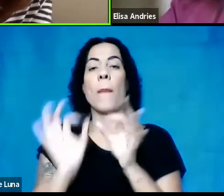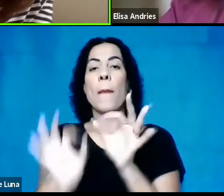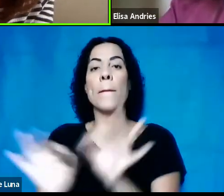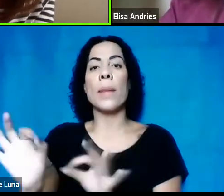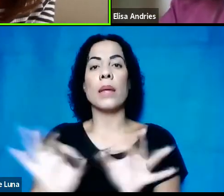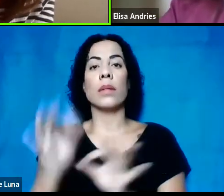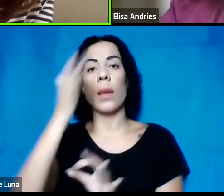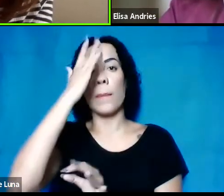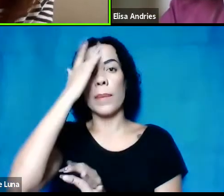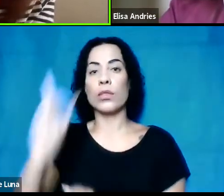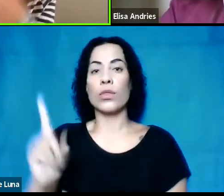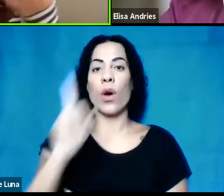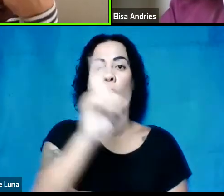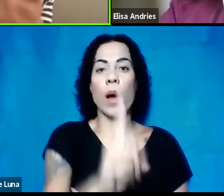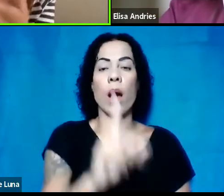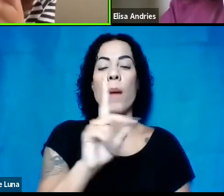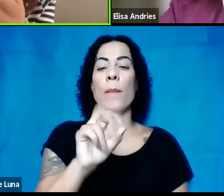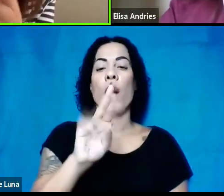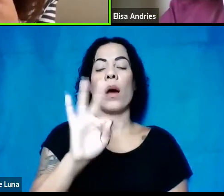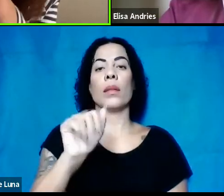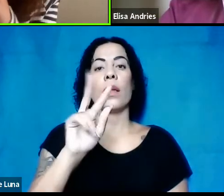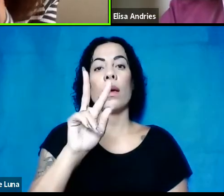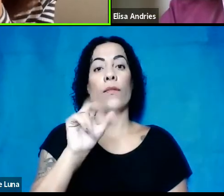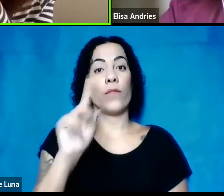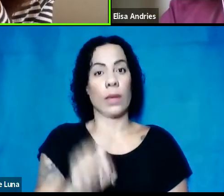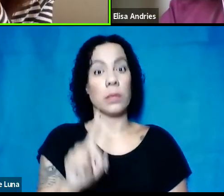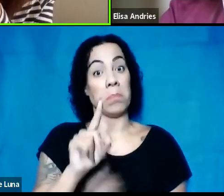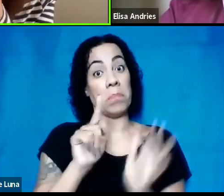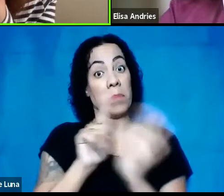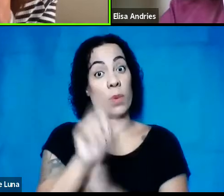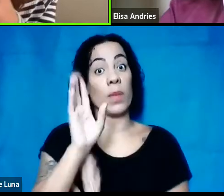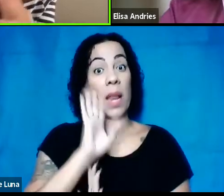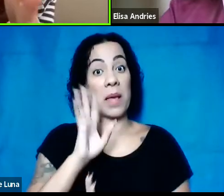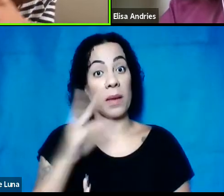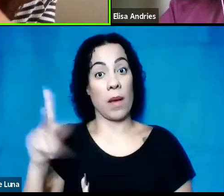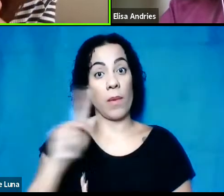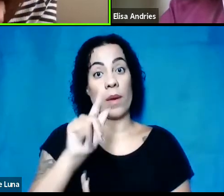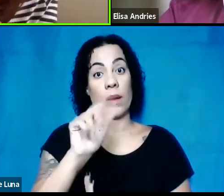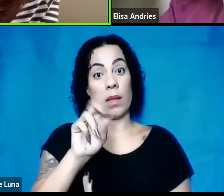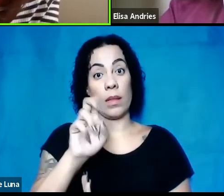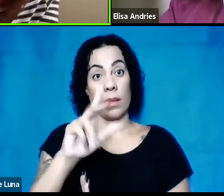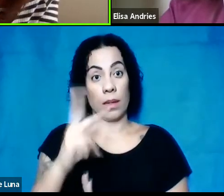sensibilização de porta-vozes, tá? Pergunta bem legal do Gadelha. E nossa